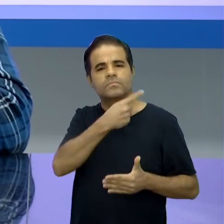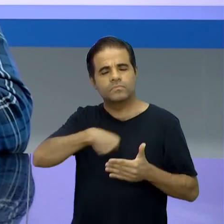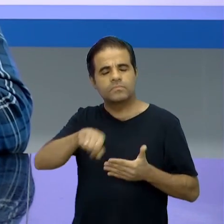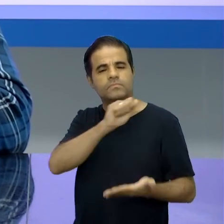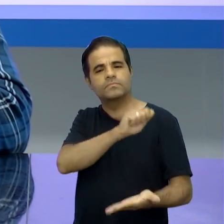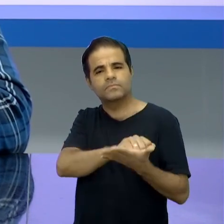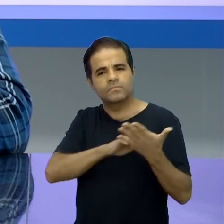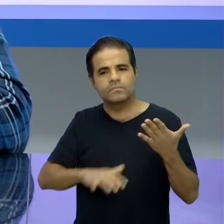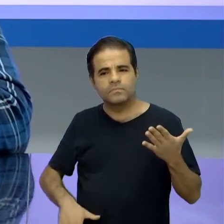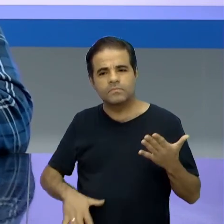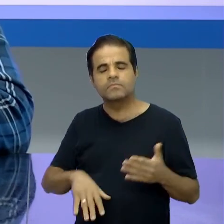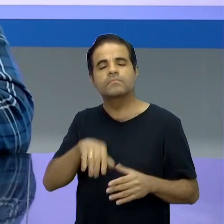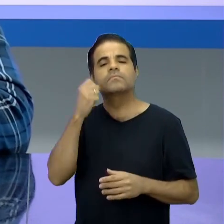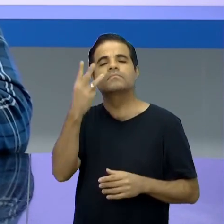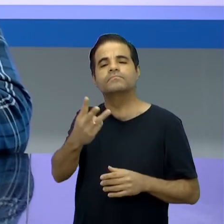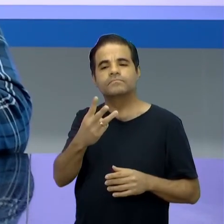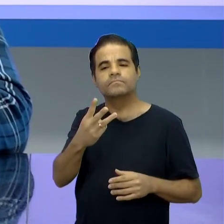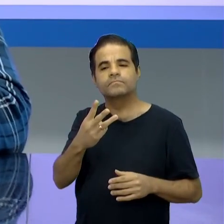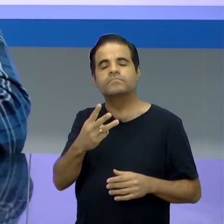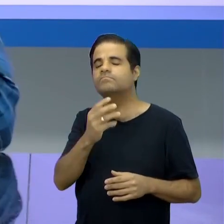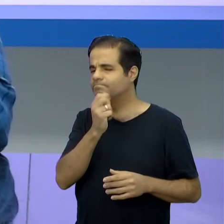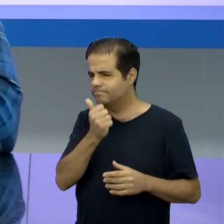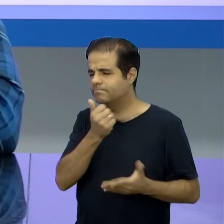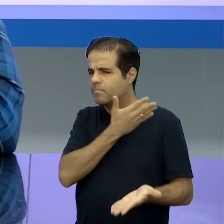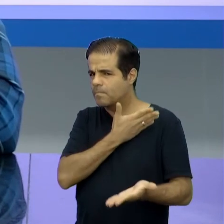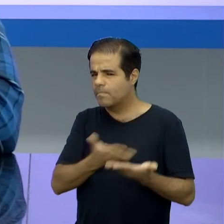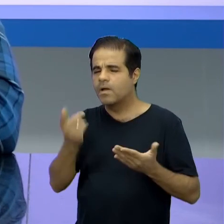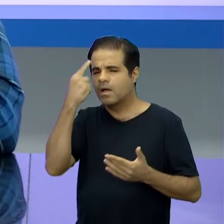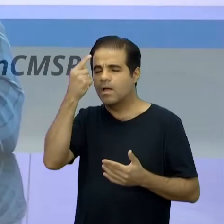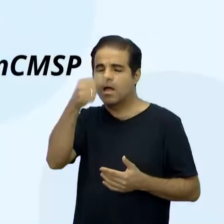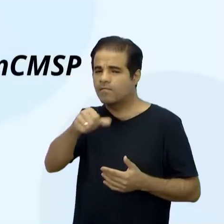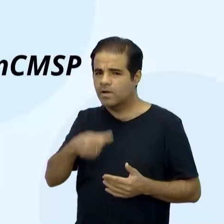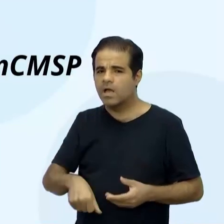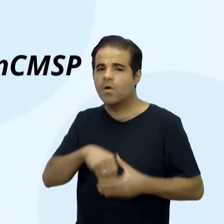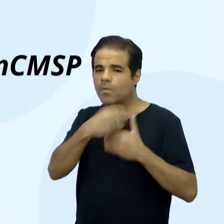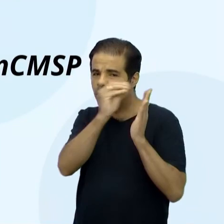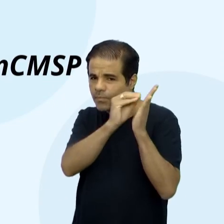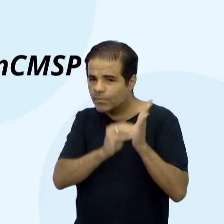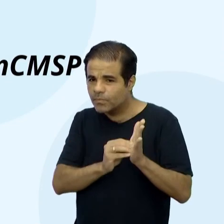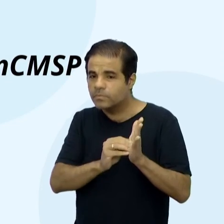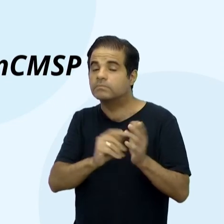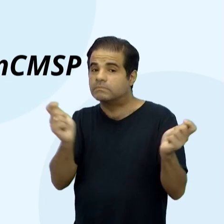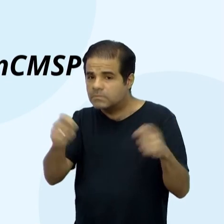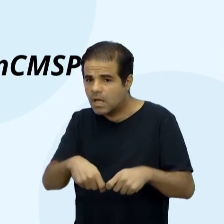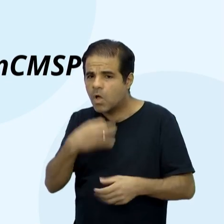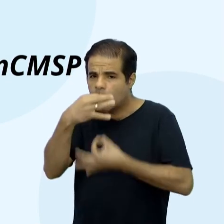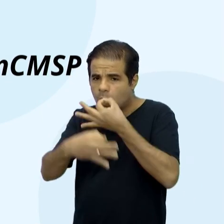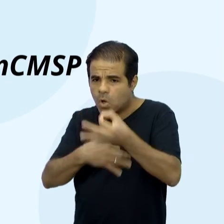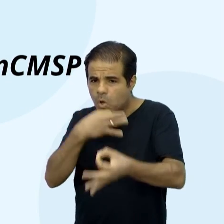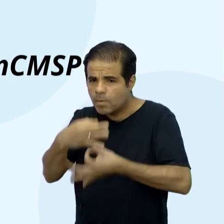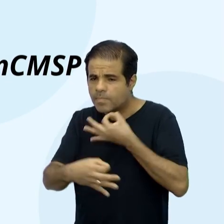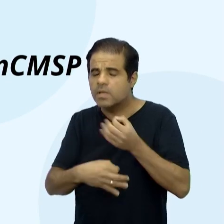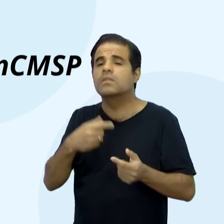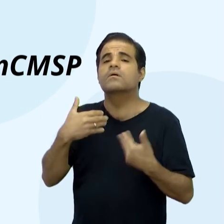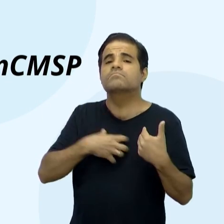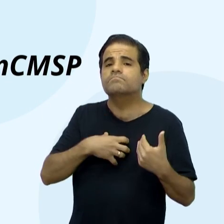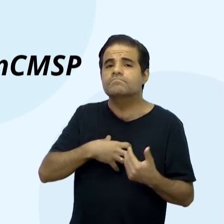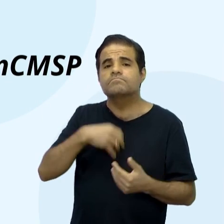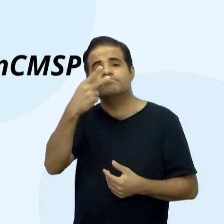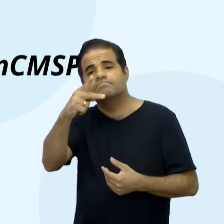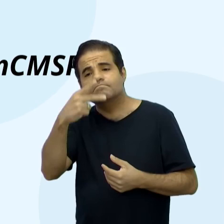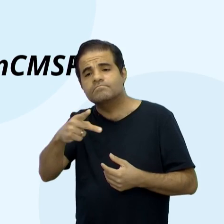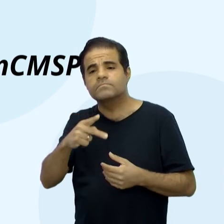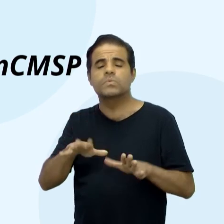nossa atividade 3. Então é isso, não deixem de avaliar o nosso conteúdo. Se possível, comente o que você está achando,